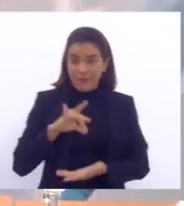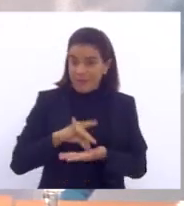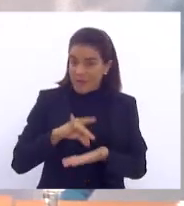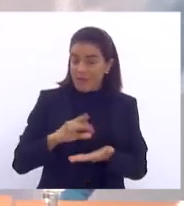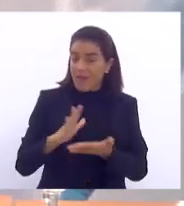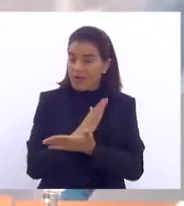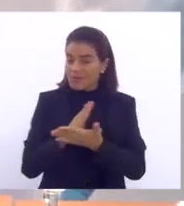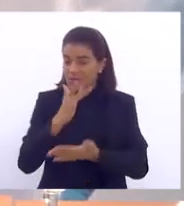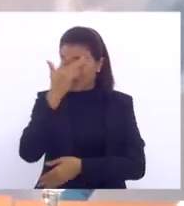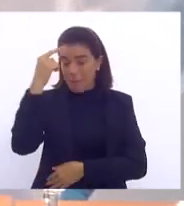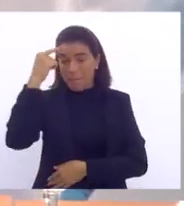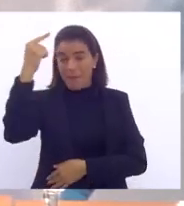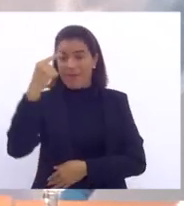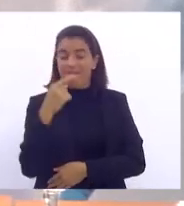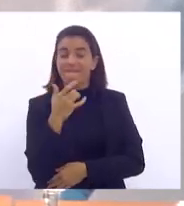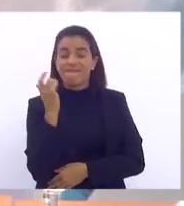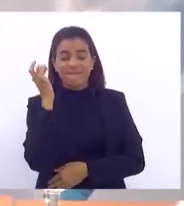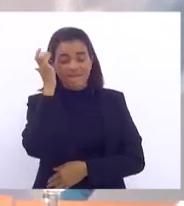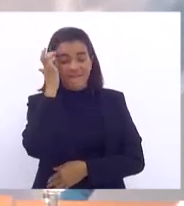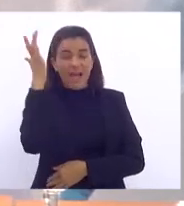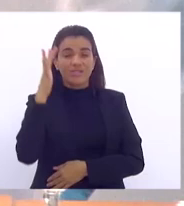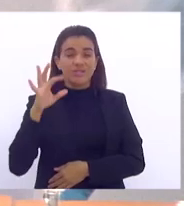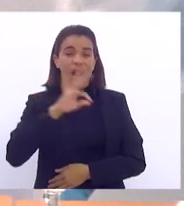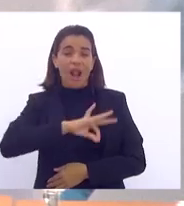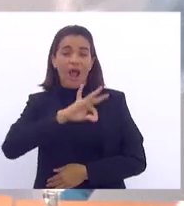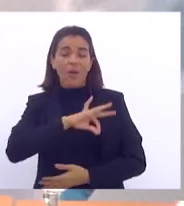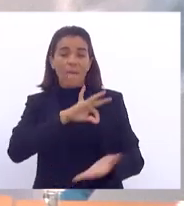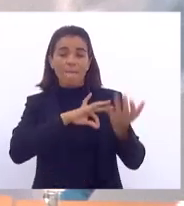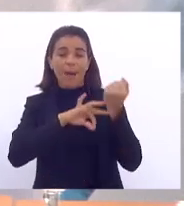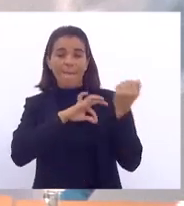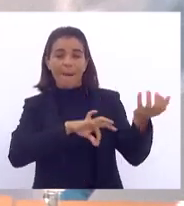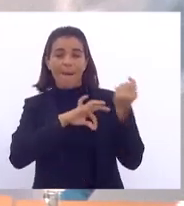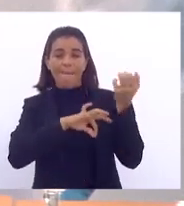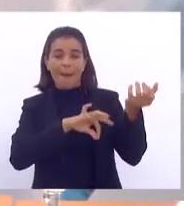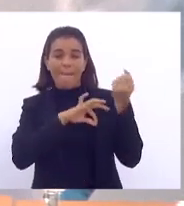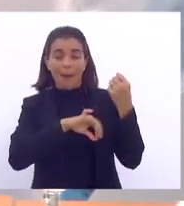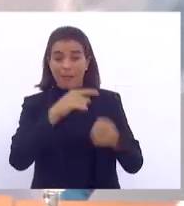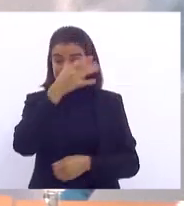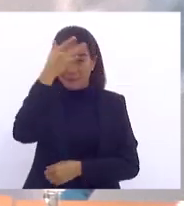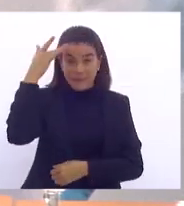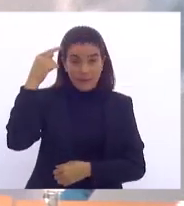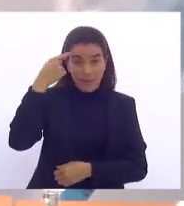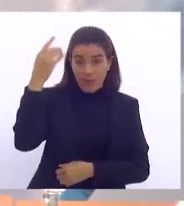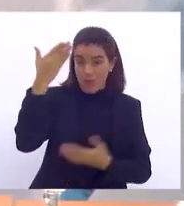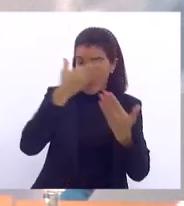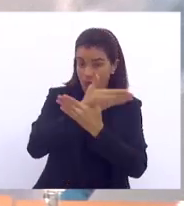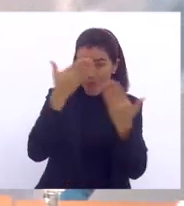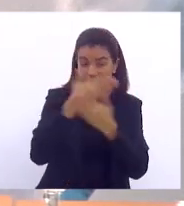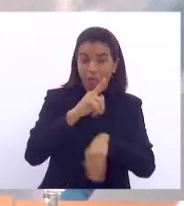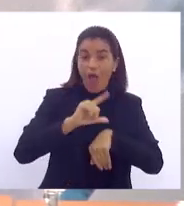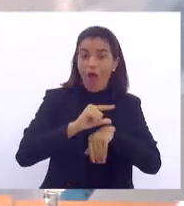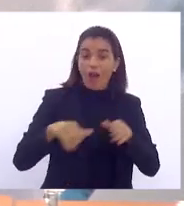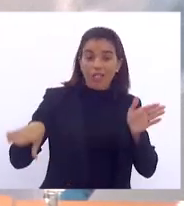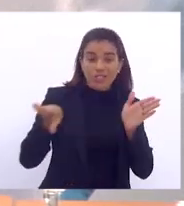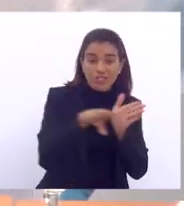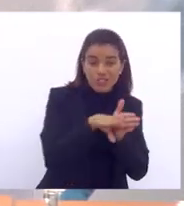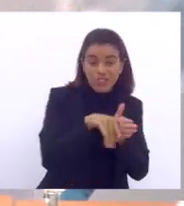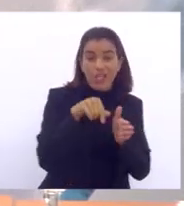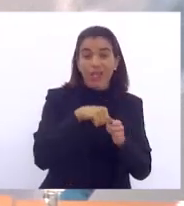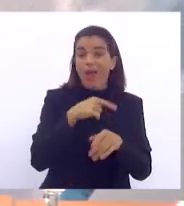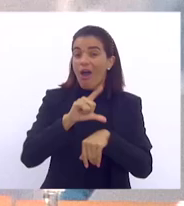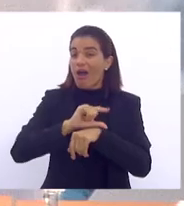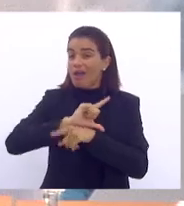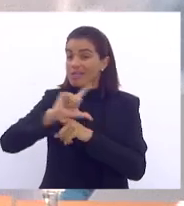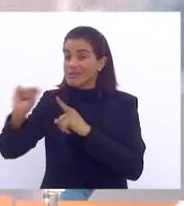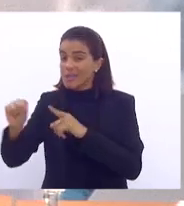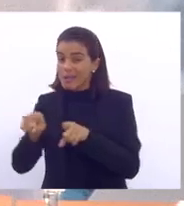acham que é fácil demais que é só ganhar o salário mas ninguém vê a hora que a gente chega aqui a hora que a gente sai filho que a gente não vê pai que